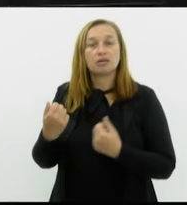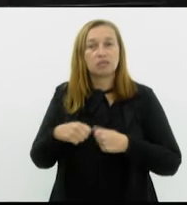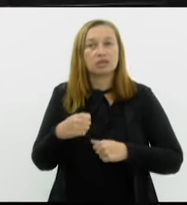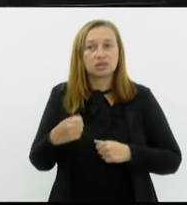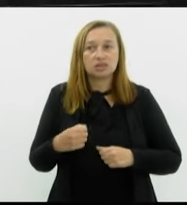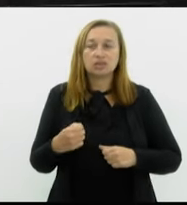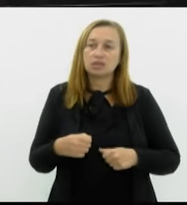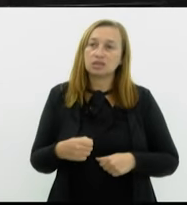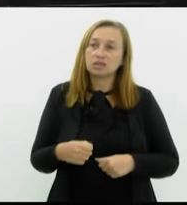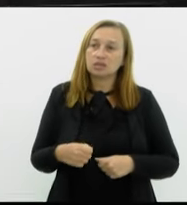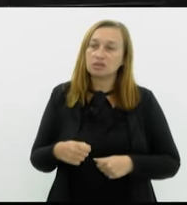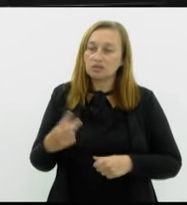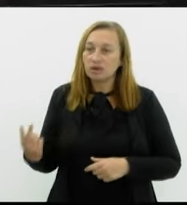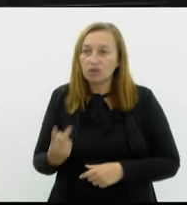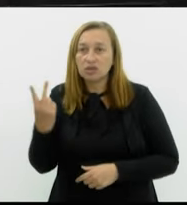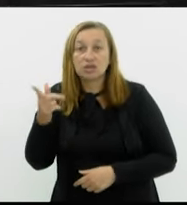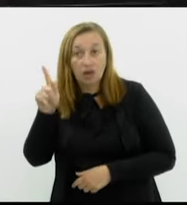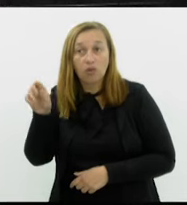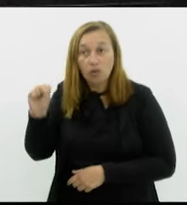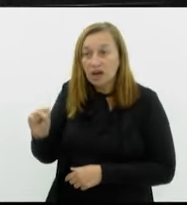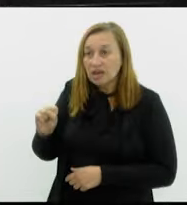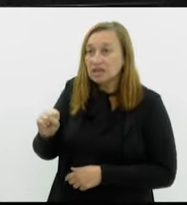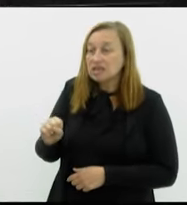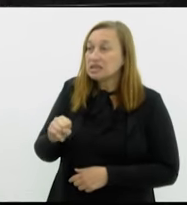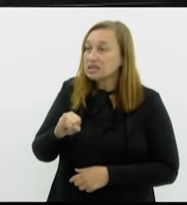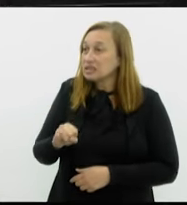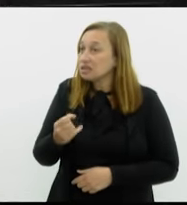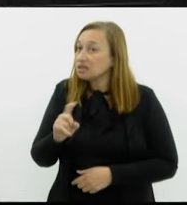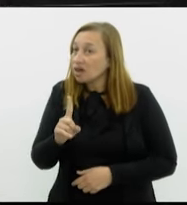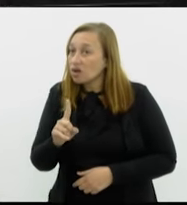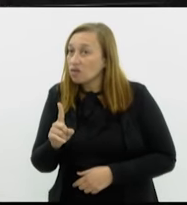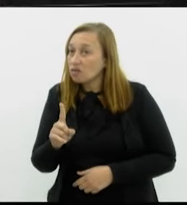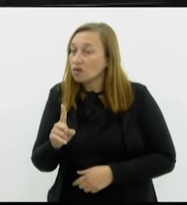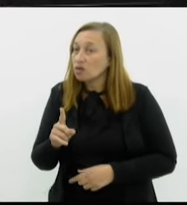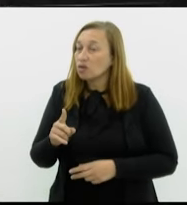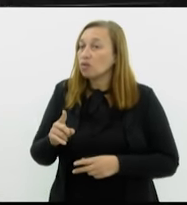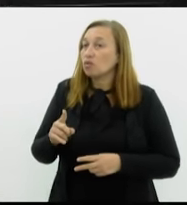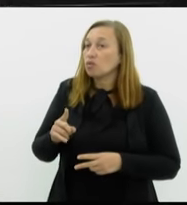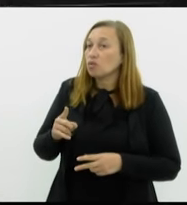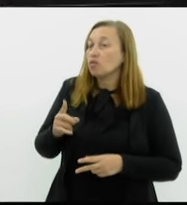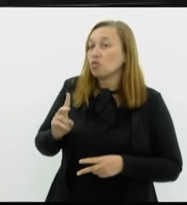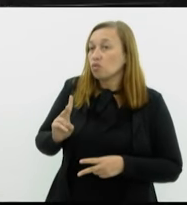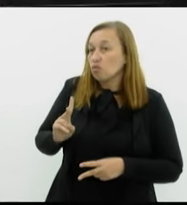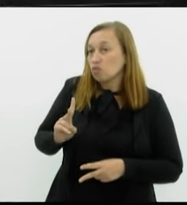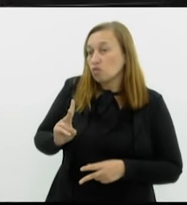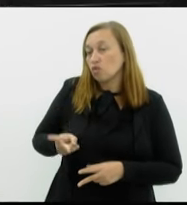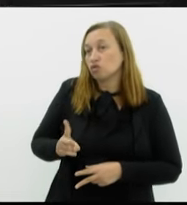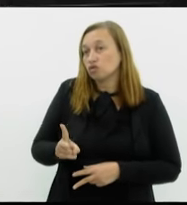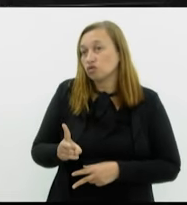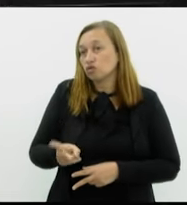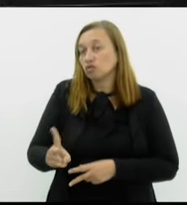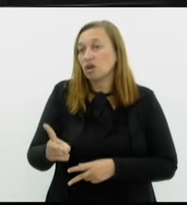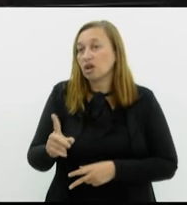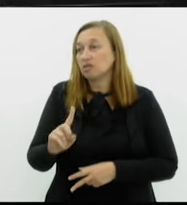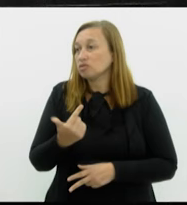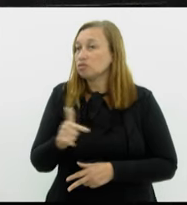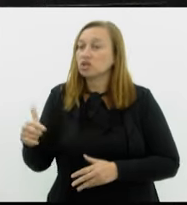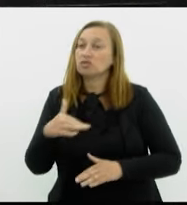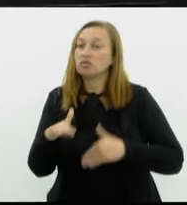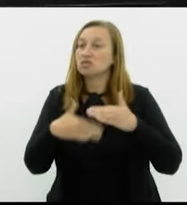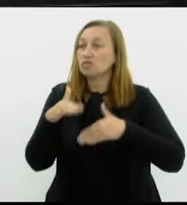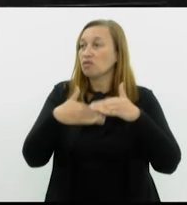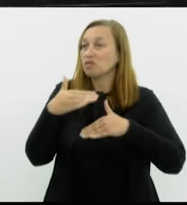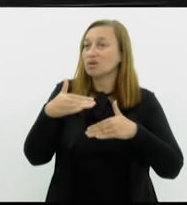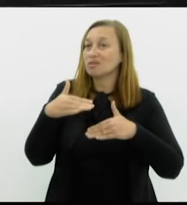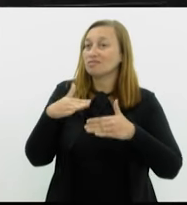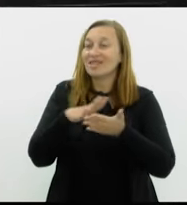no nosso gás, porque senão ele continuará a ser reinjetado, não gerando desenvolvimento,